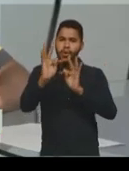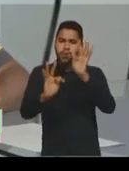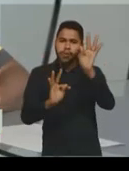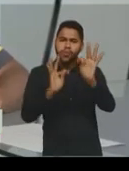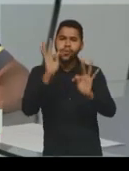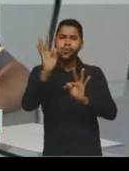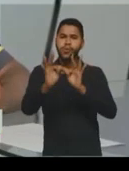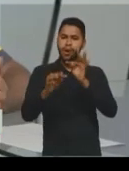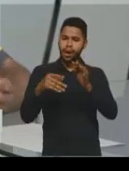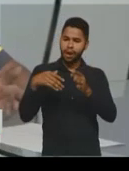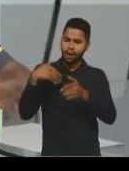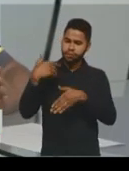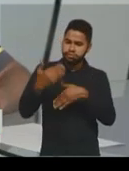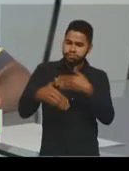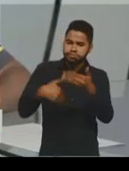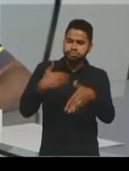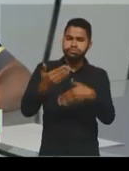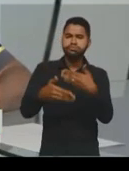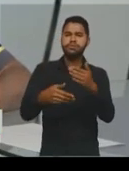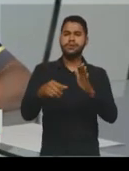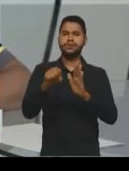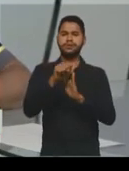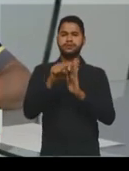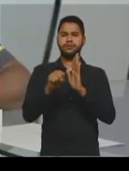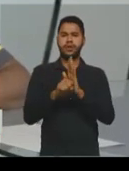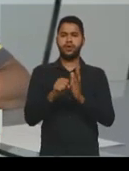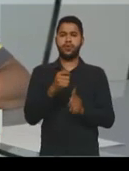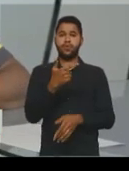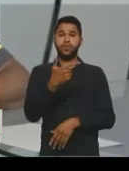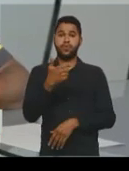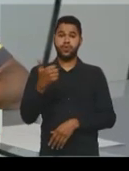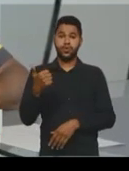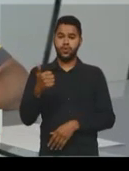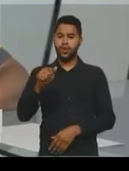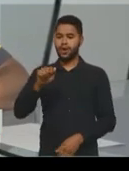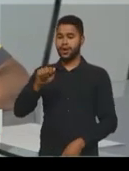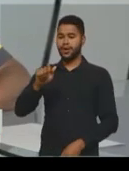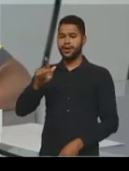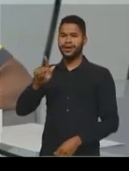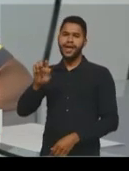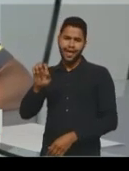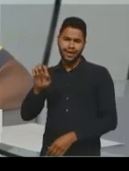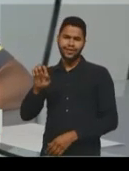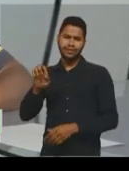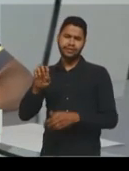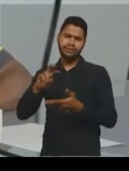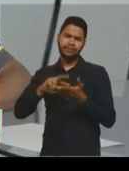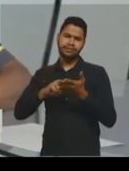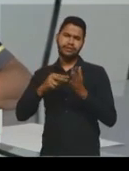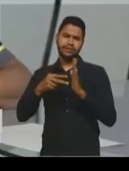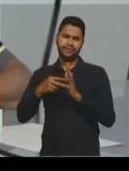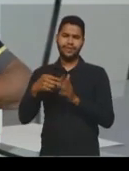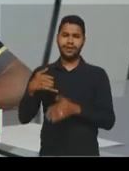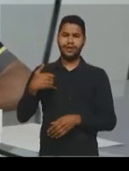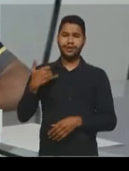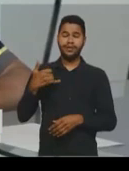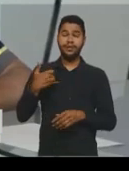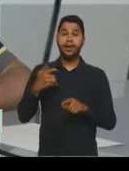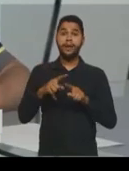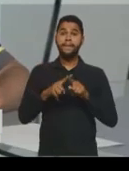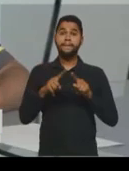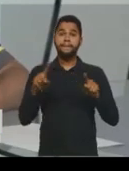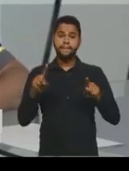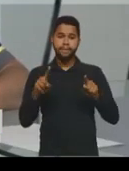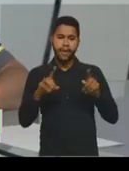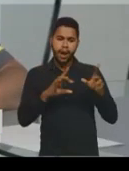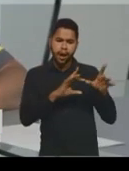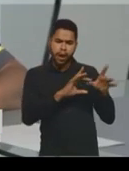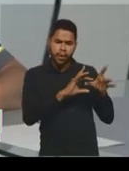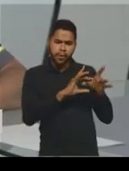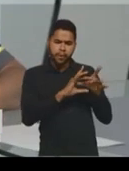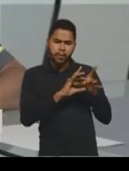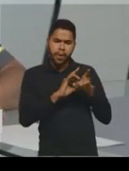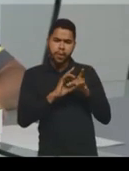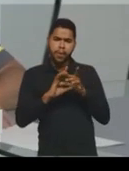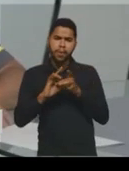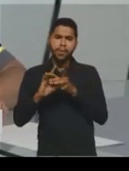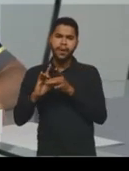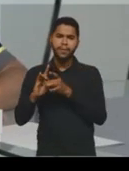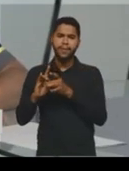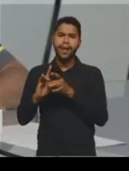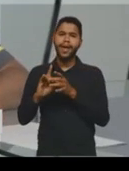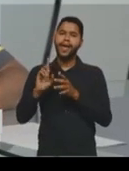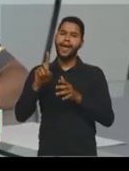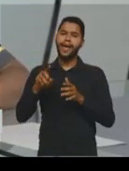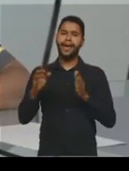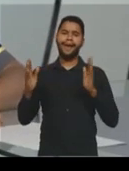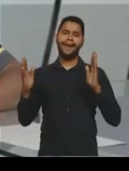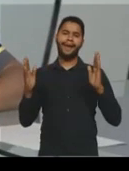hoje, no século 21, age significa idade, a palavrinha separada, mas dentro desse contexto, digital age,